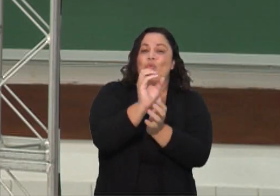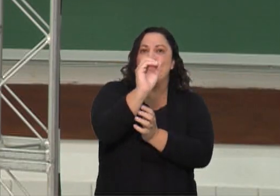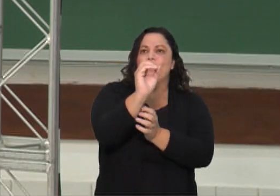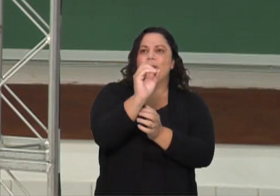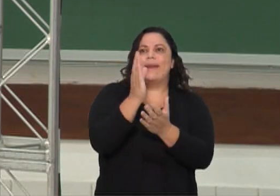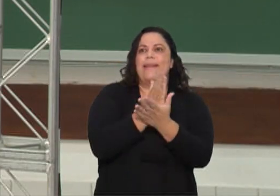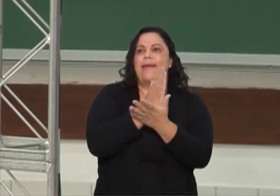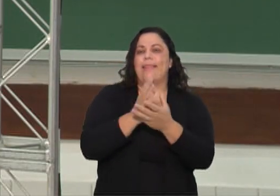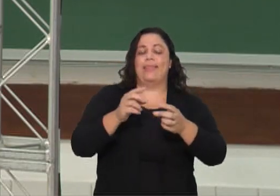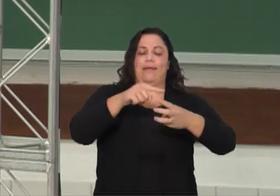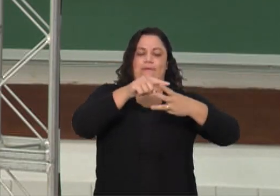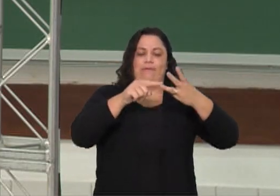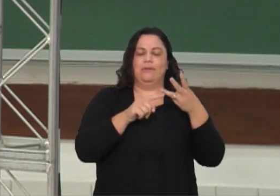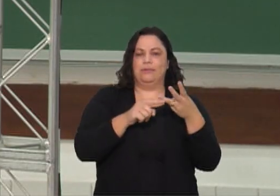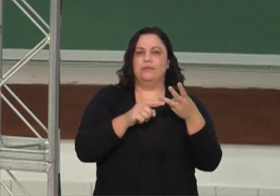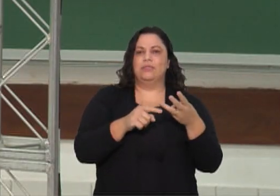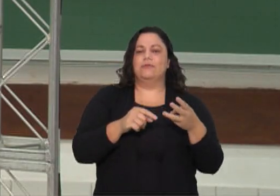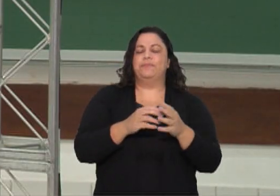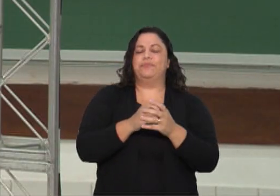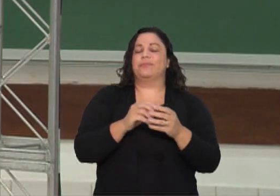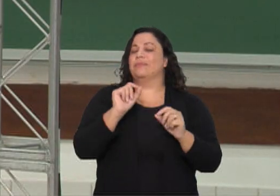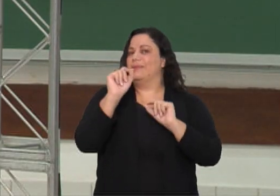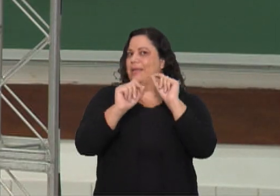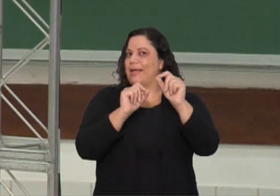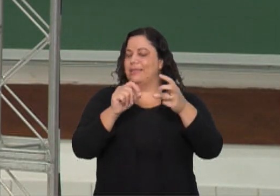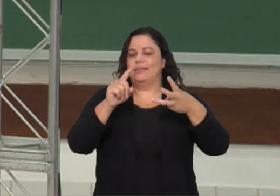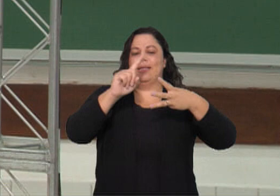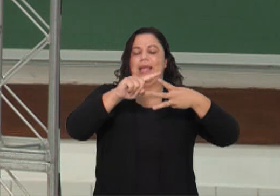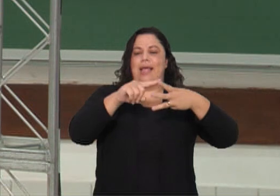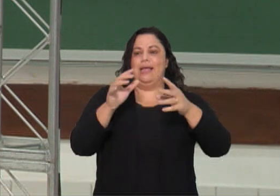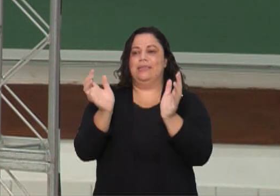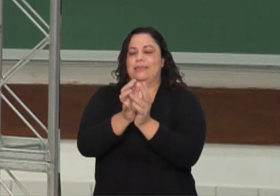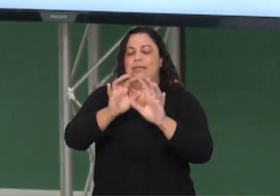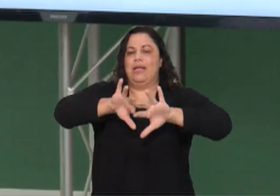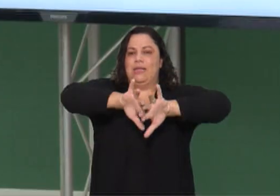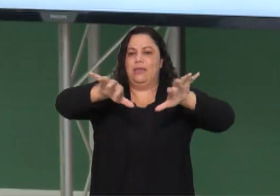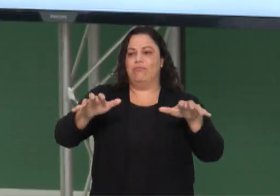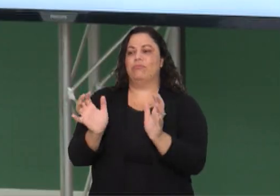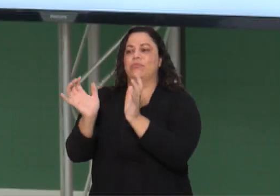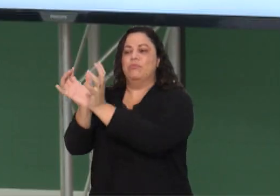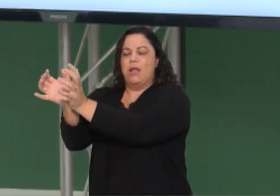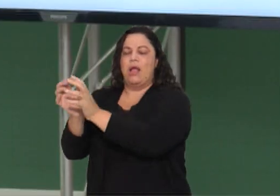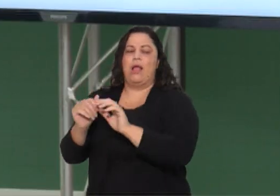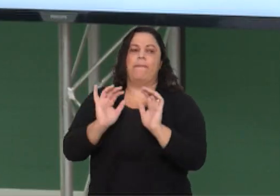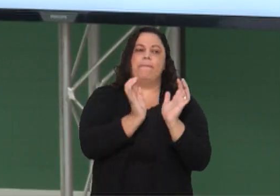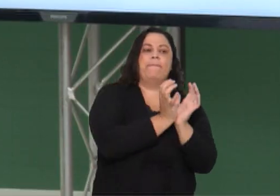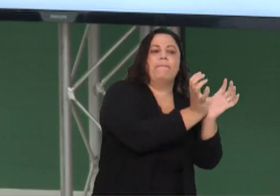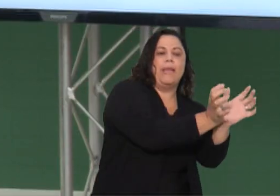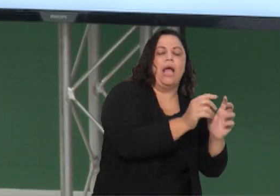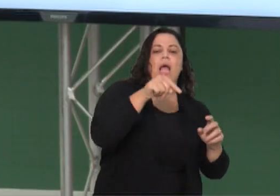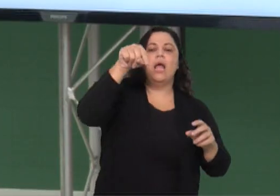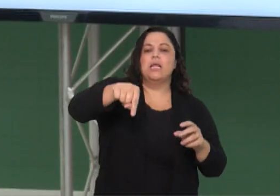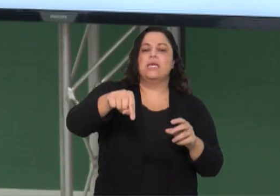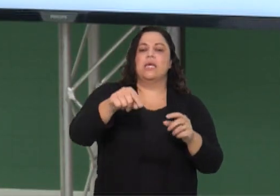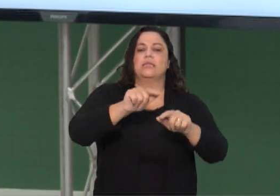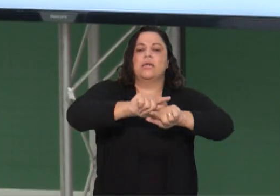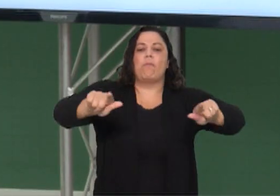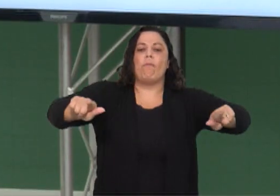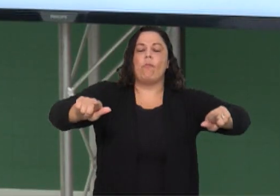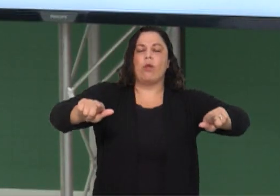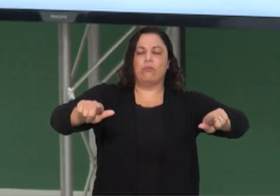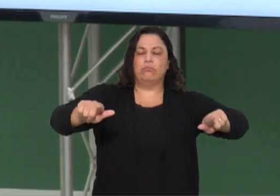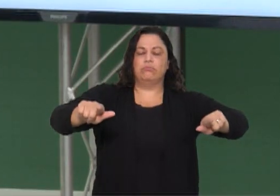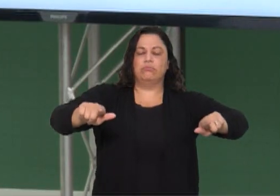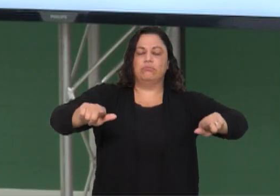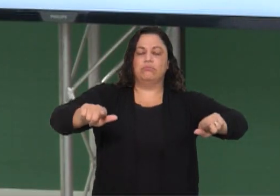divisão. Quando aconteceu essa crise, essa divisão é a formação das cidades-estados